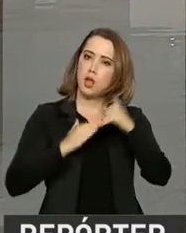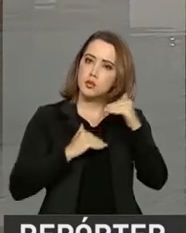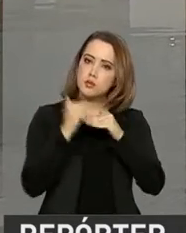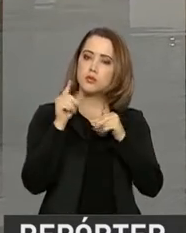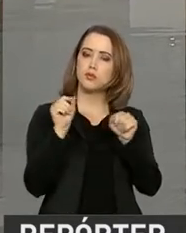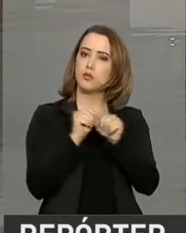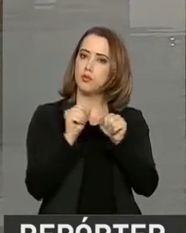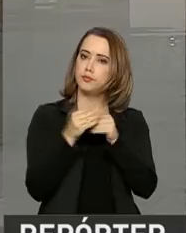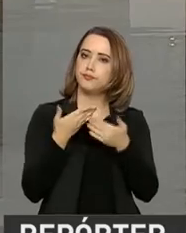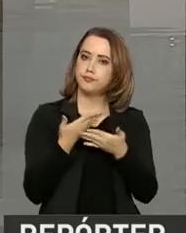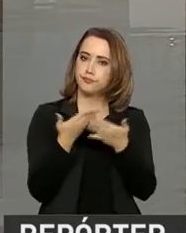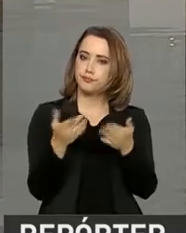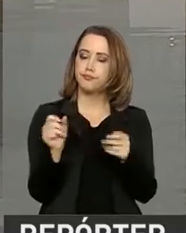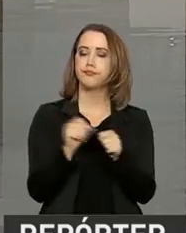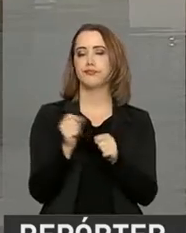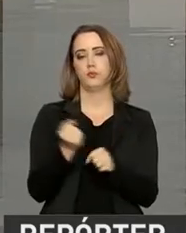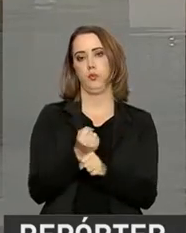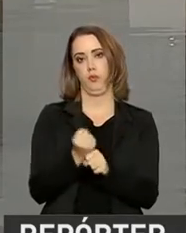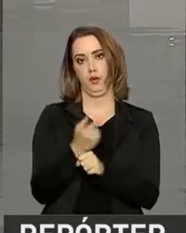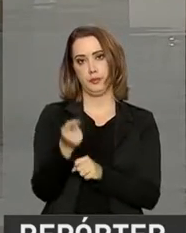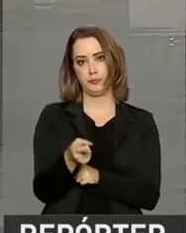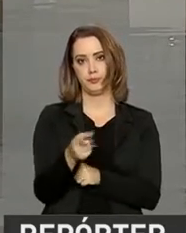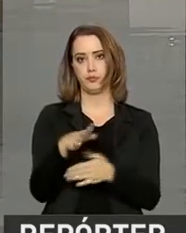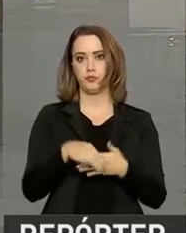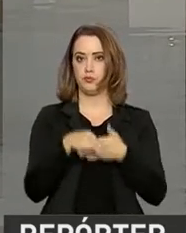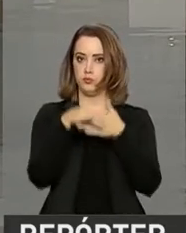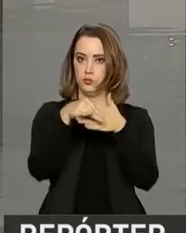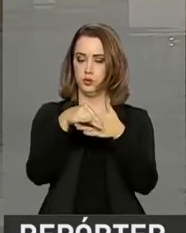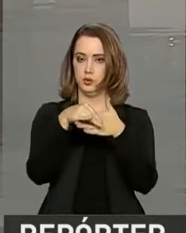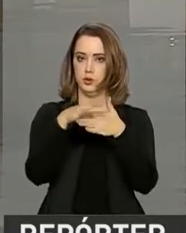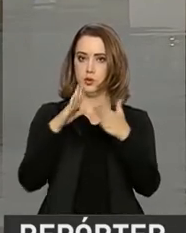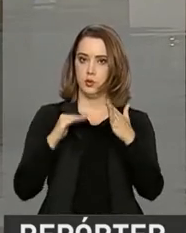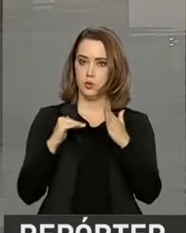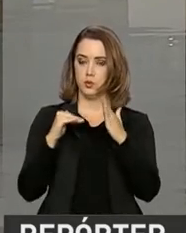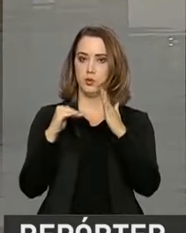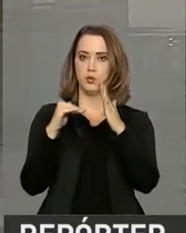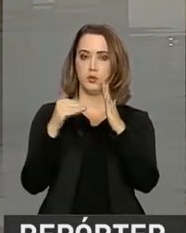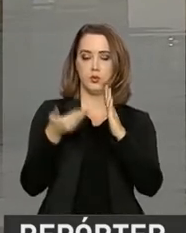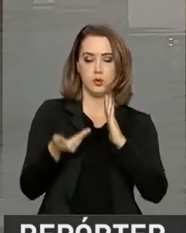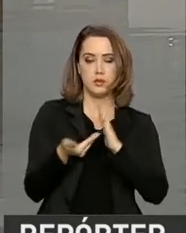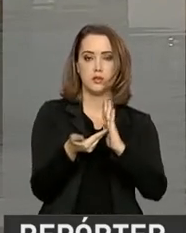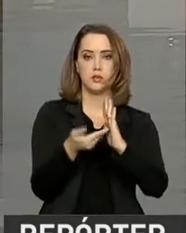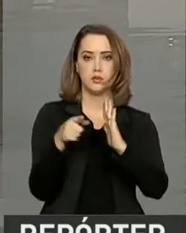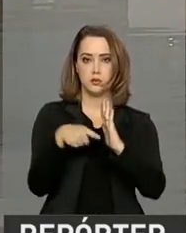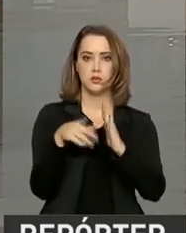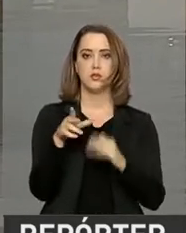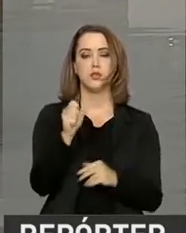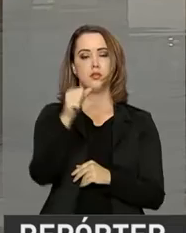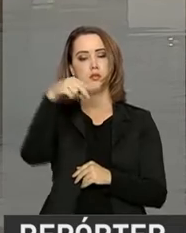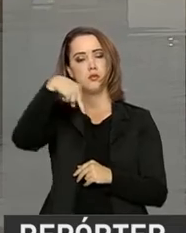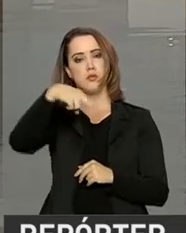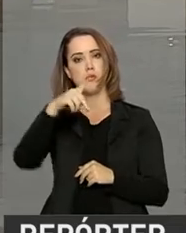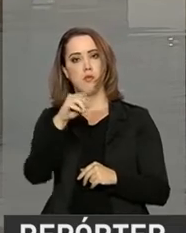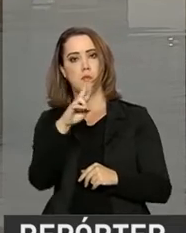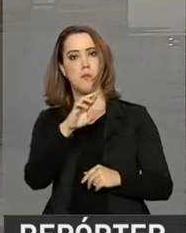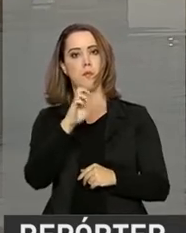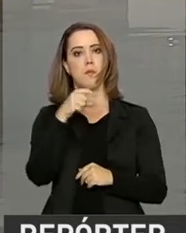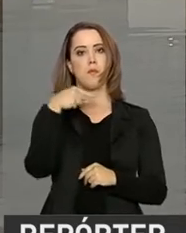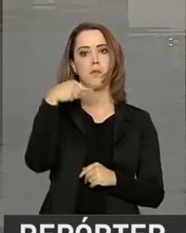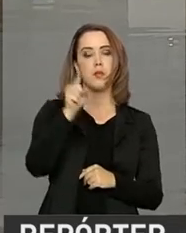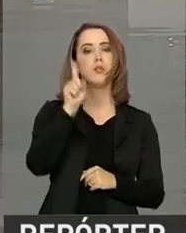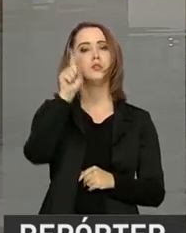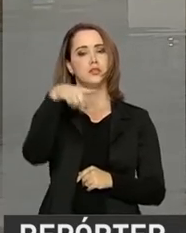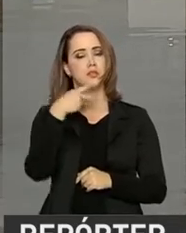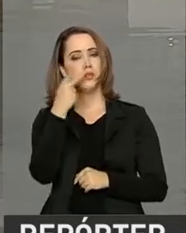colocadas em prática o líder do governo na câmara dos deputados deputado andré moura afirmou que reuniões como